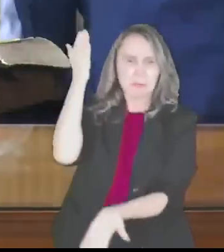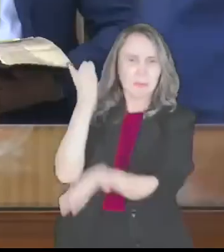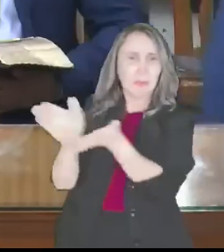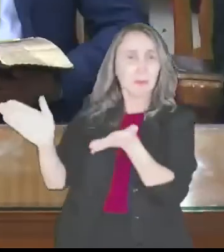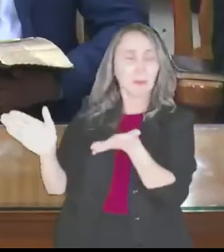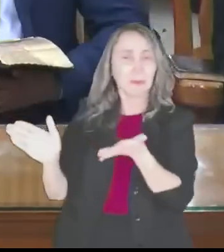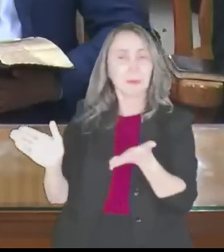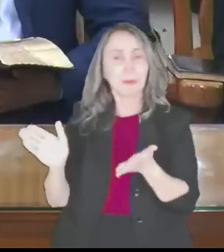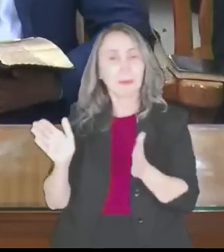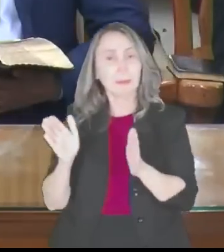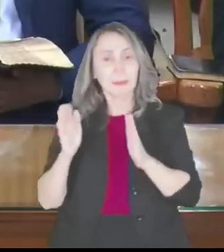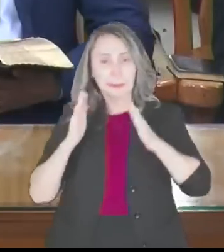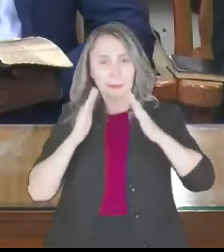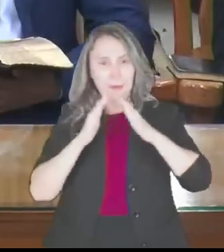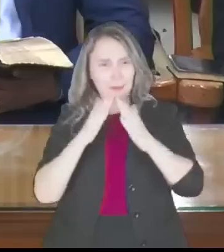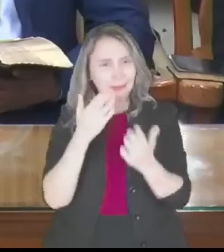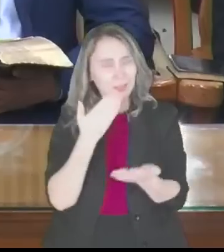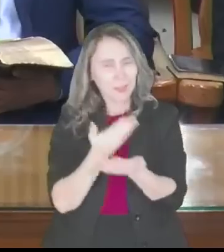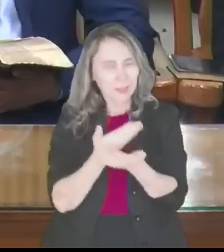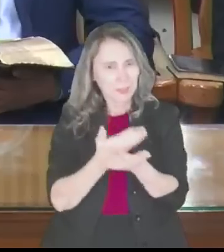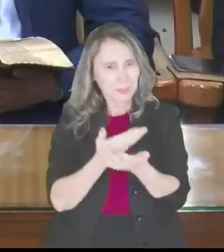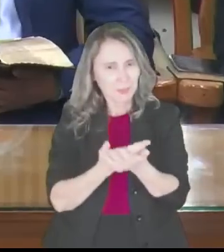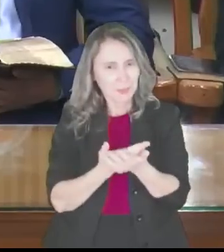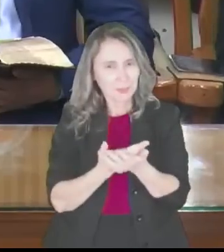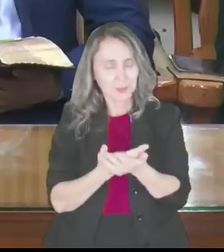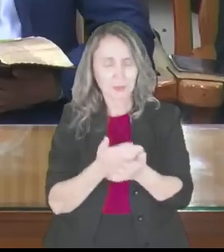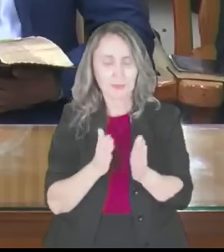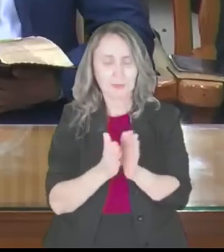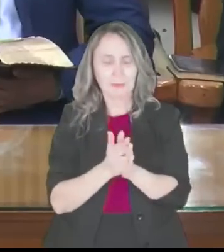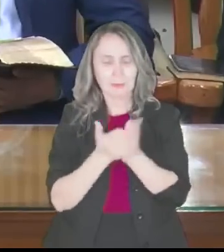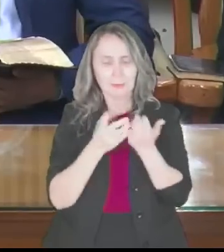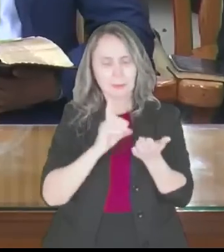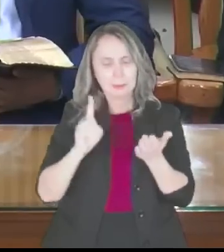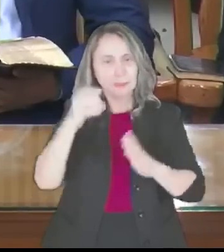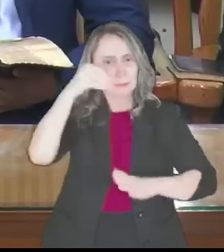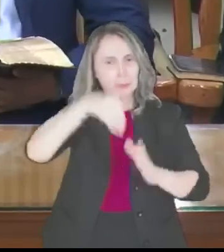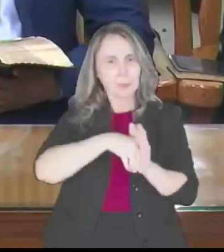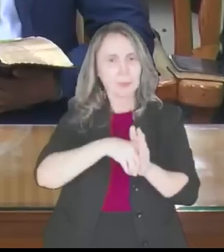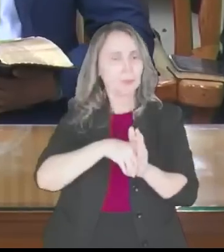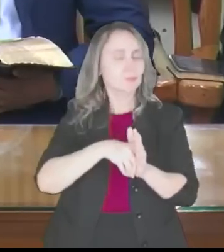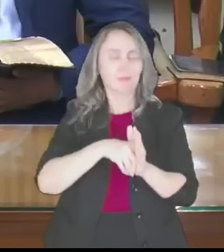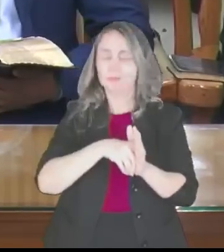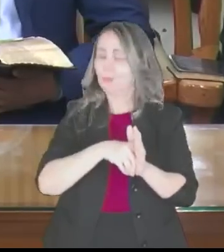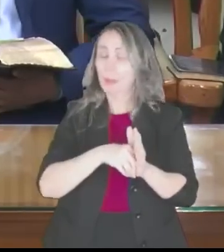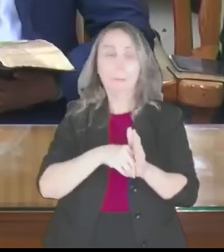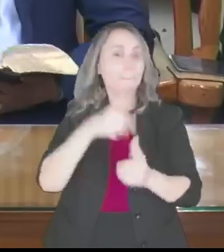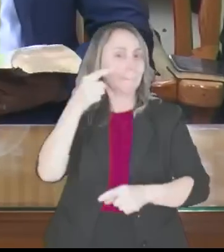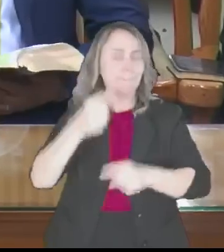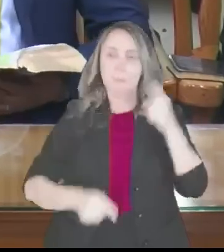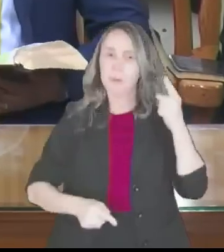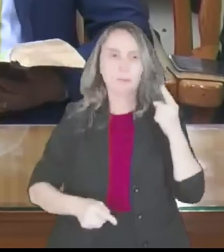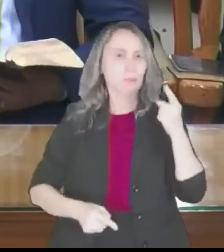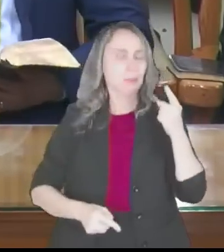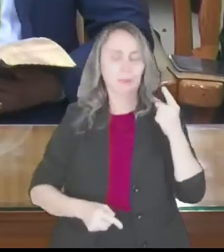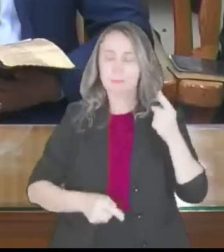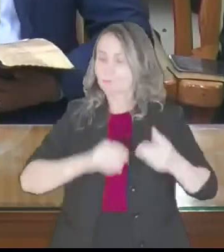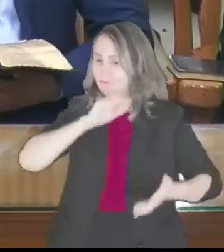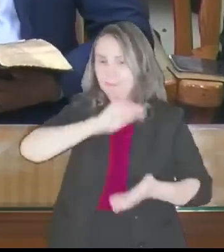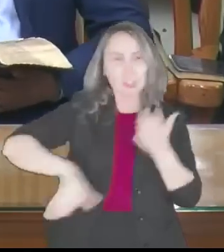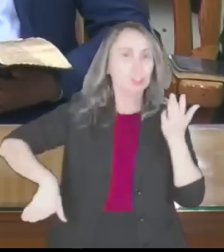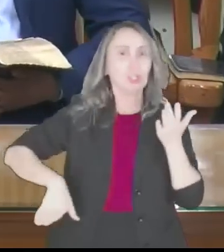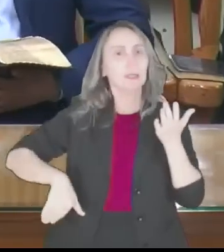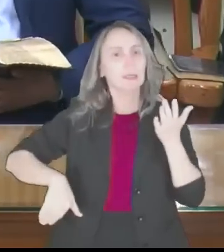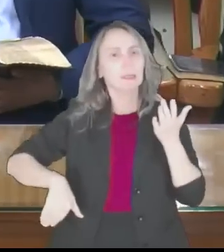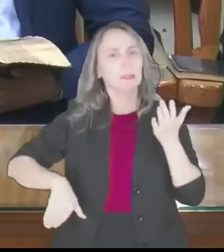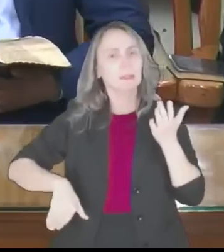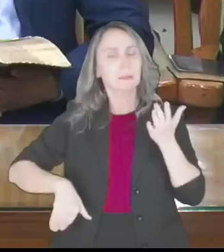das escolas. Estão proibindo de ler a Bíblia nos tribunais. Estão proibindo de ler a